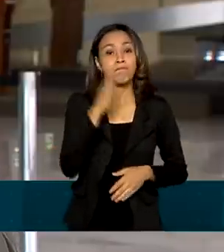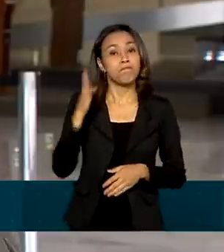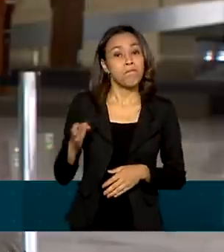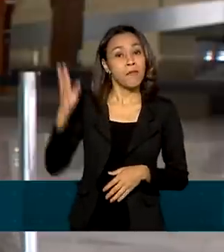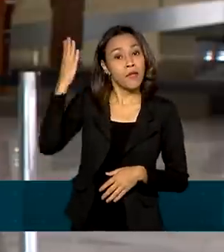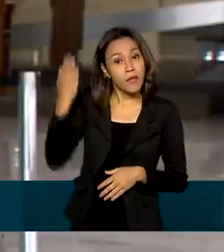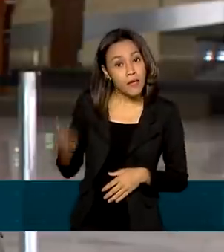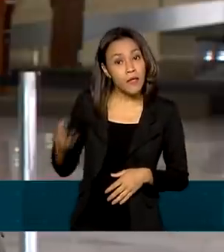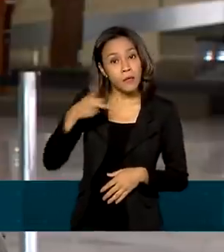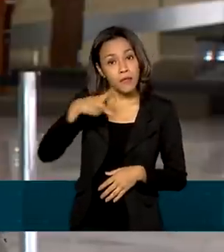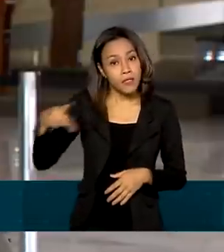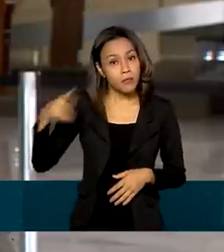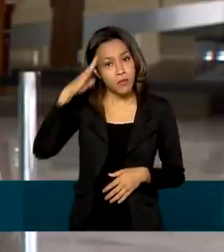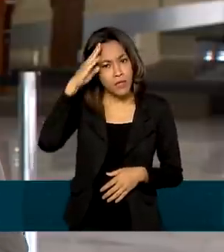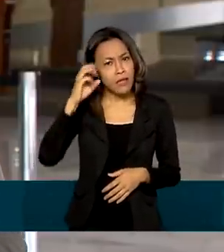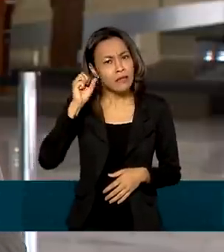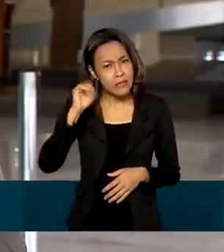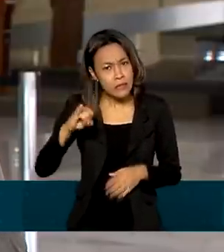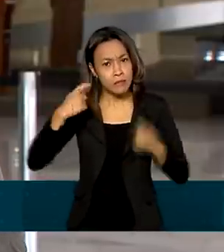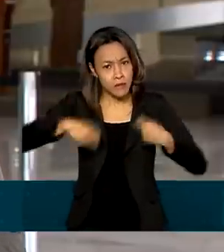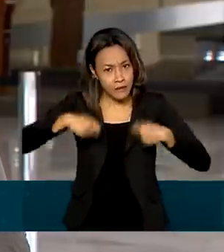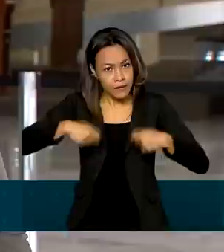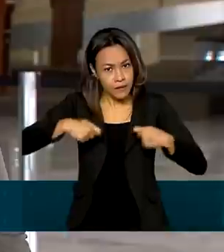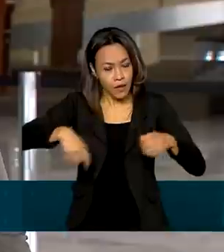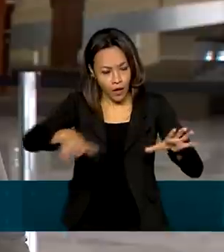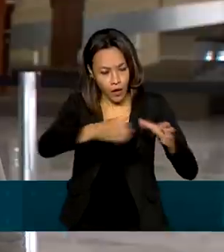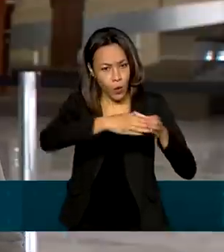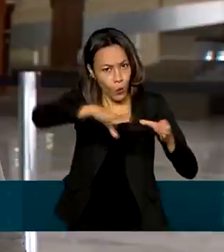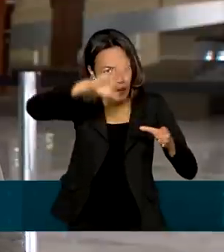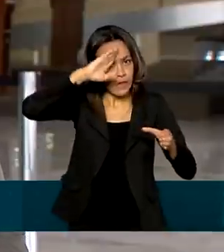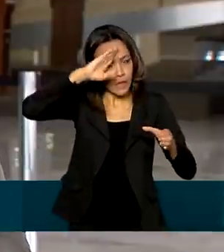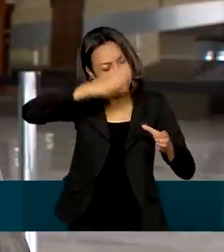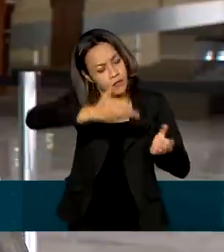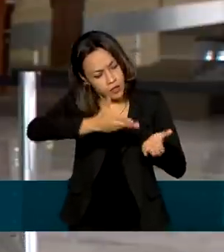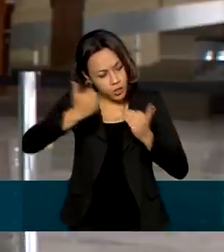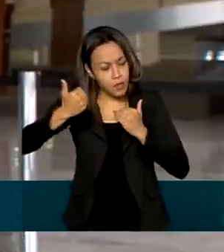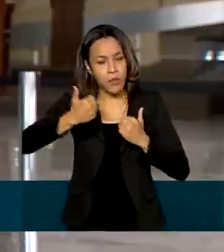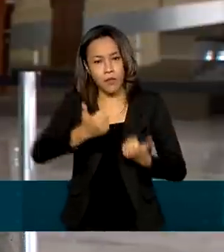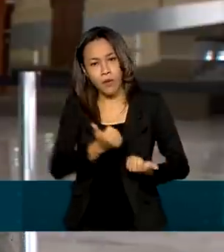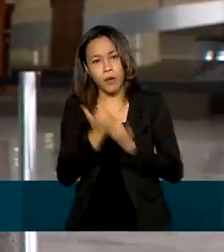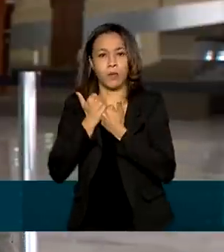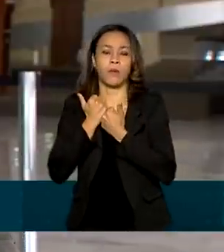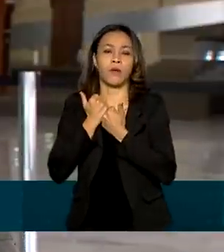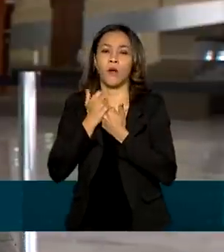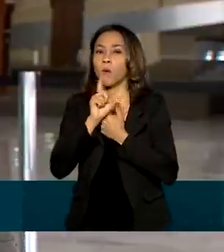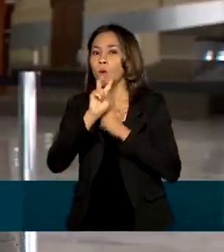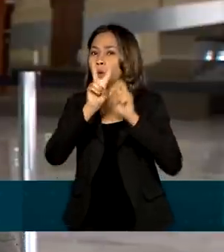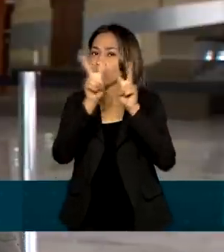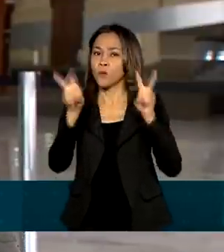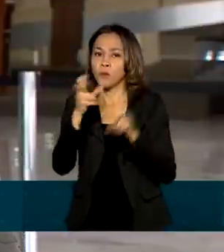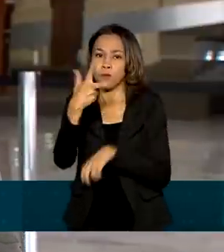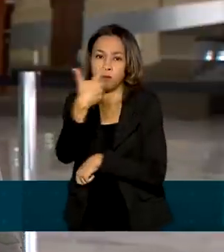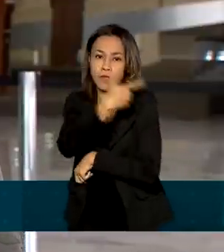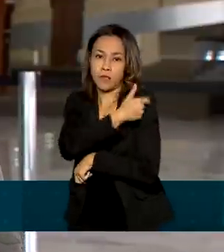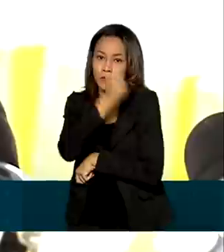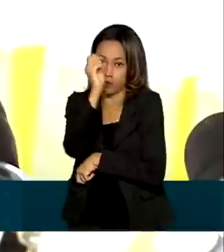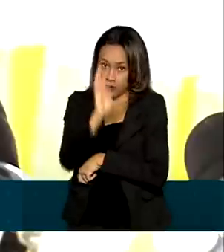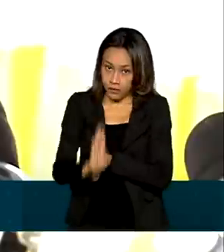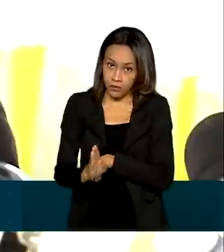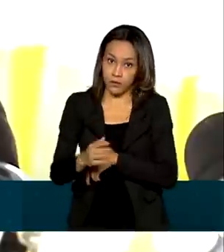Bolsonaro apontou que, se necessário, as Forças Armadas vão ser chamadas para ajudar na vacinação no Brasil.